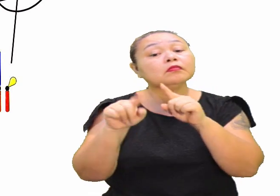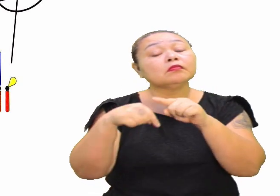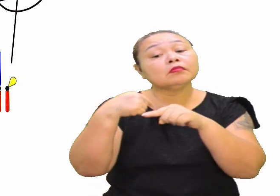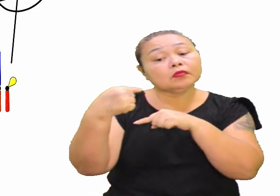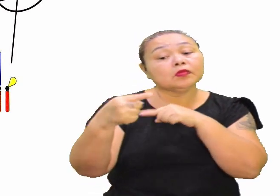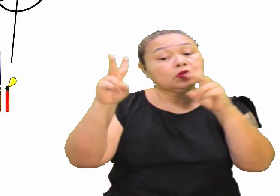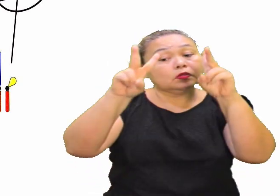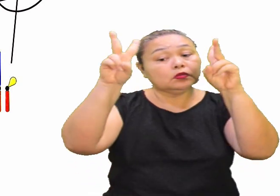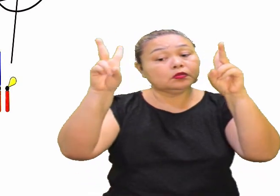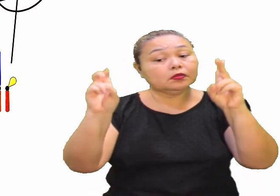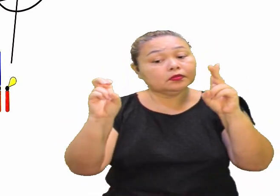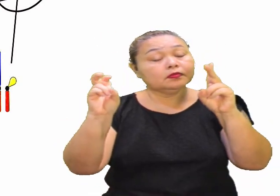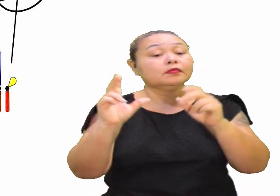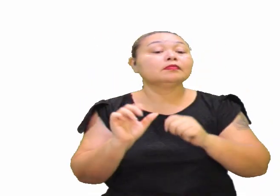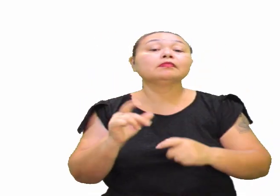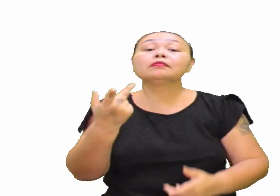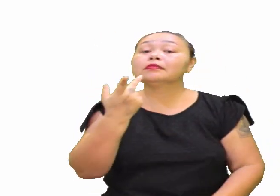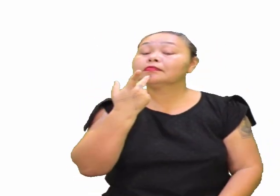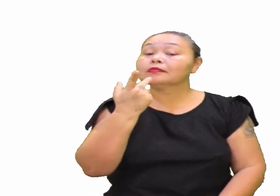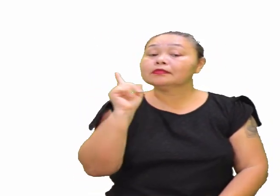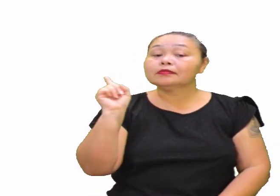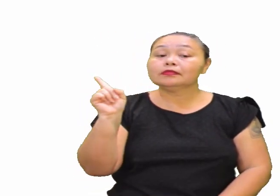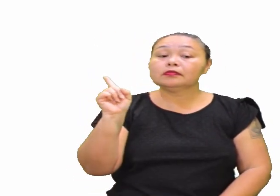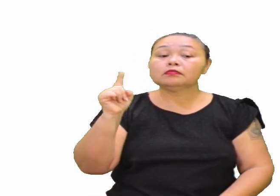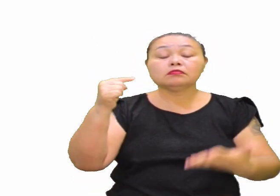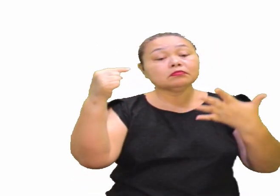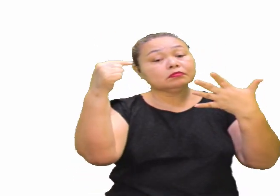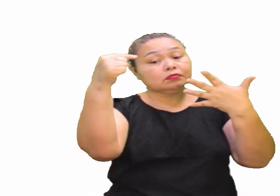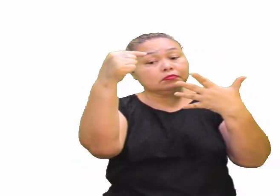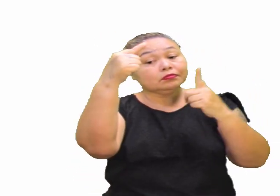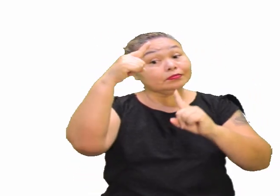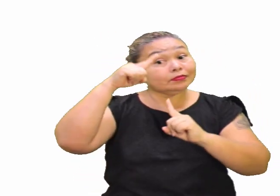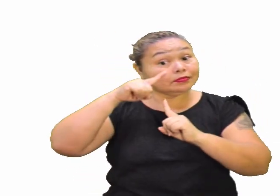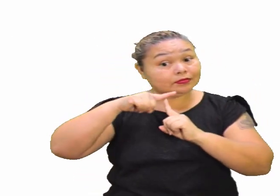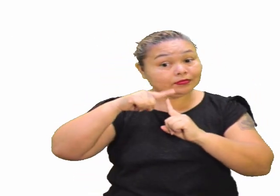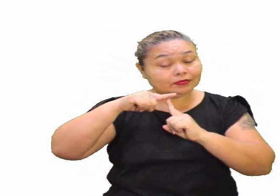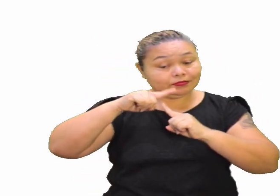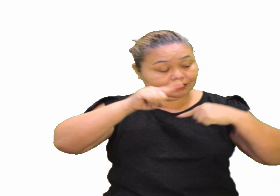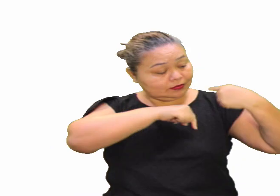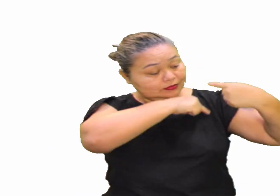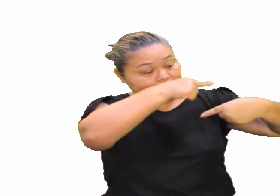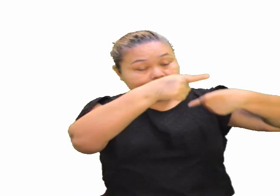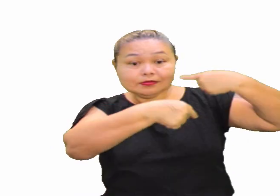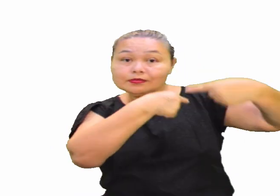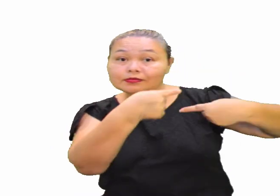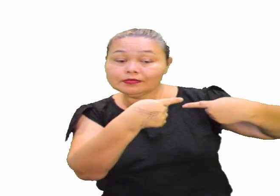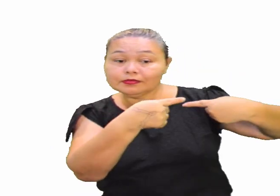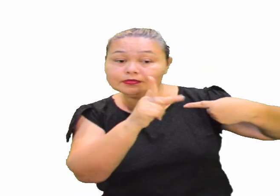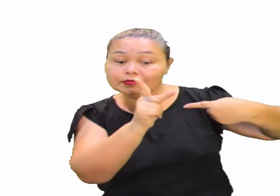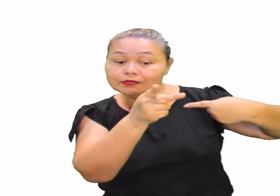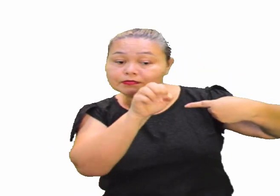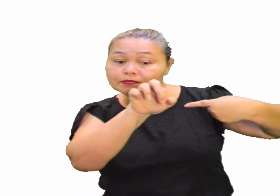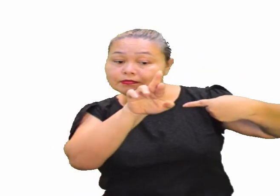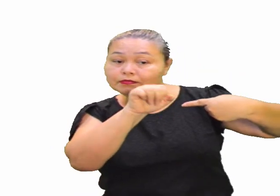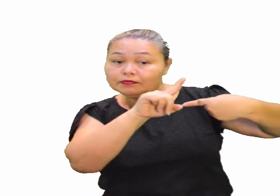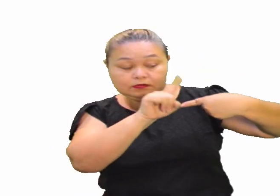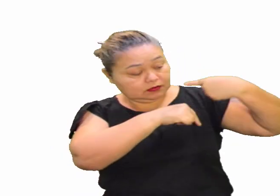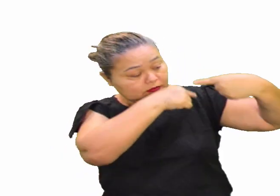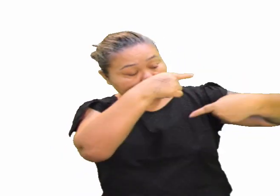o observado, população. Pergunta. Quando a gente olha para a população, tem mais mulher ou mais